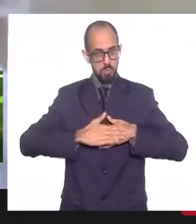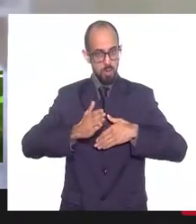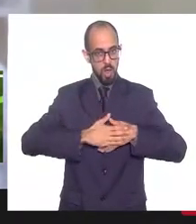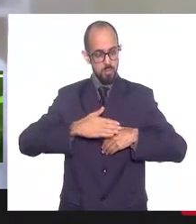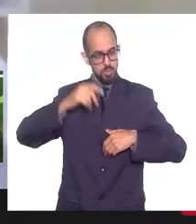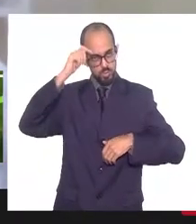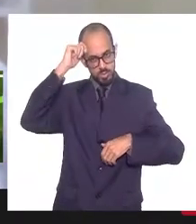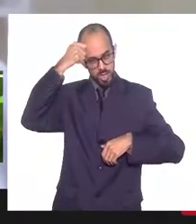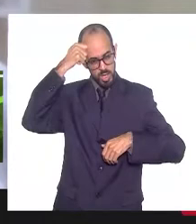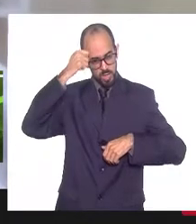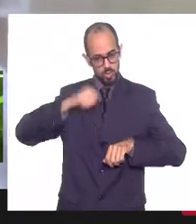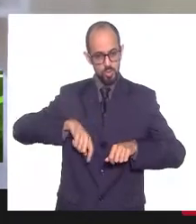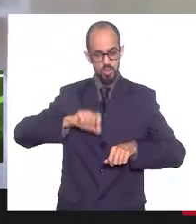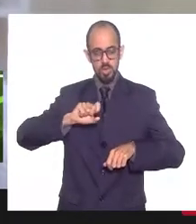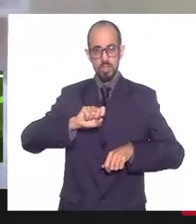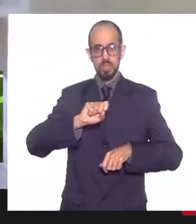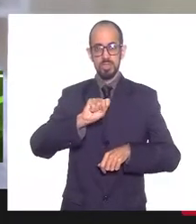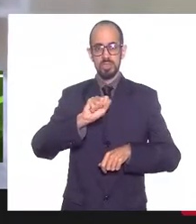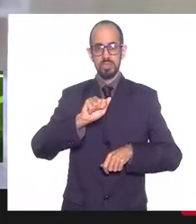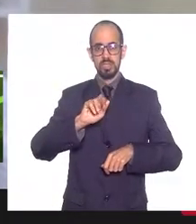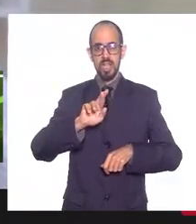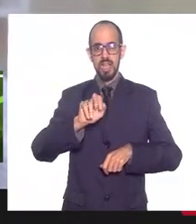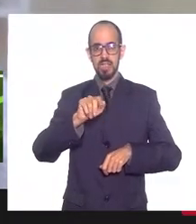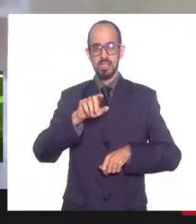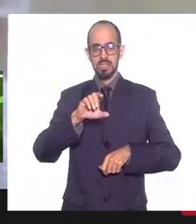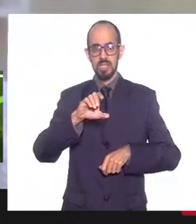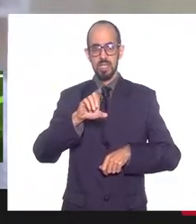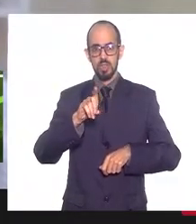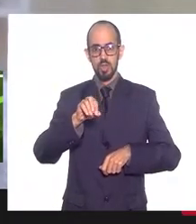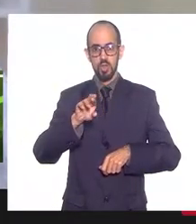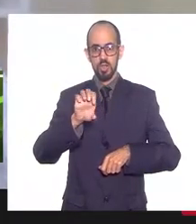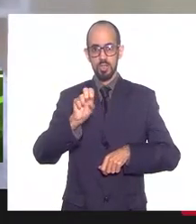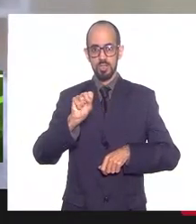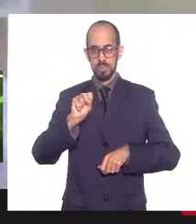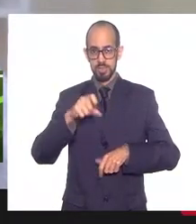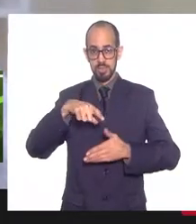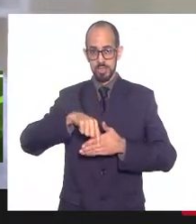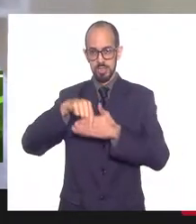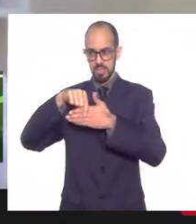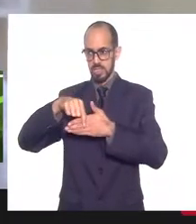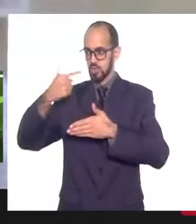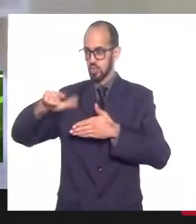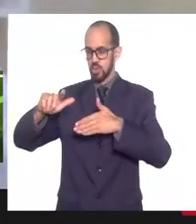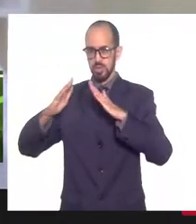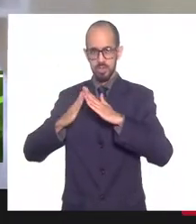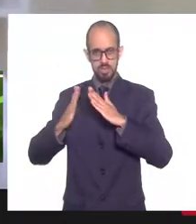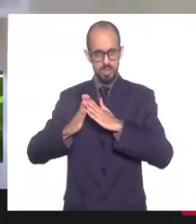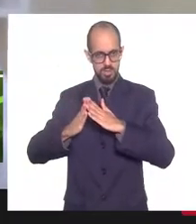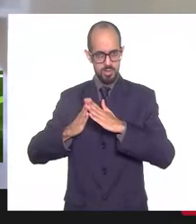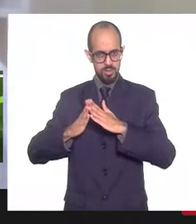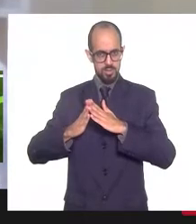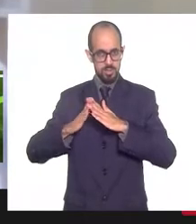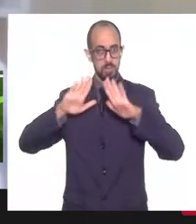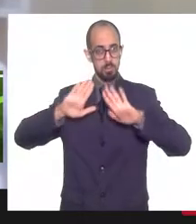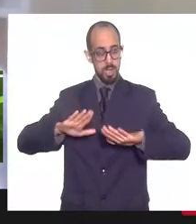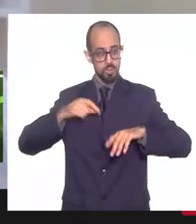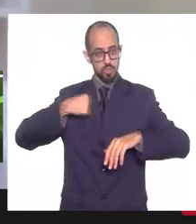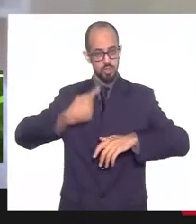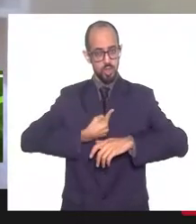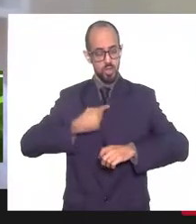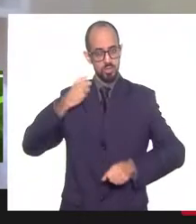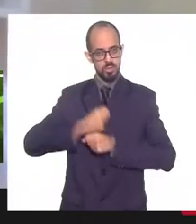nós, os sacerdotes e sacerdotisas das outras casas. Mas nós estamos reconstruindo